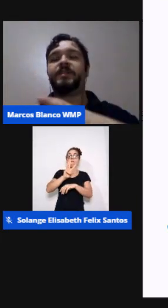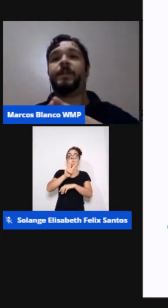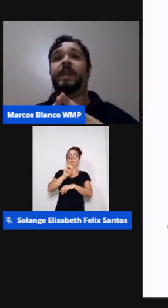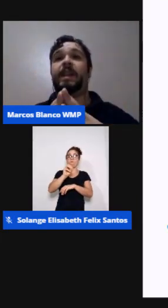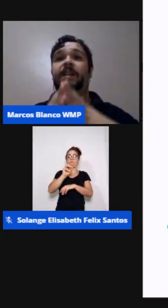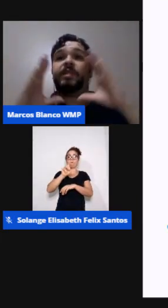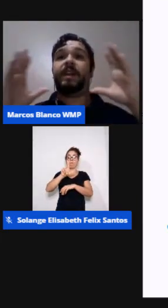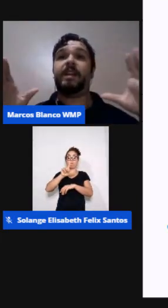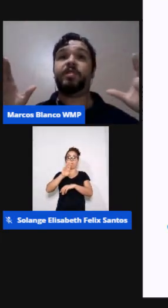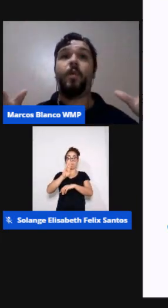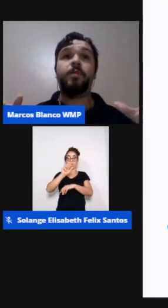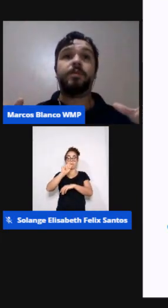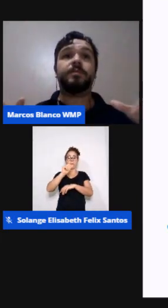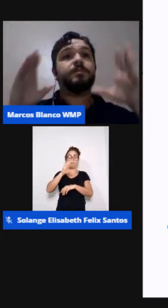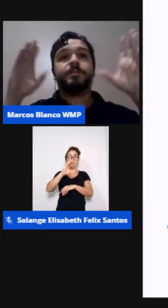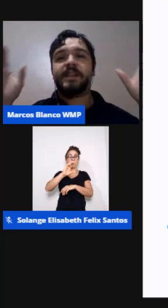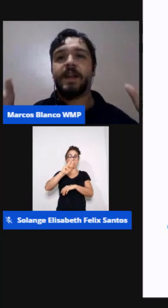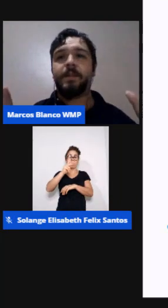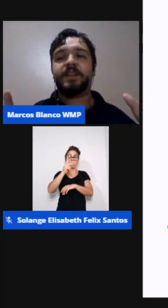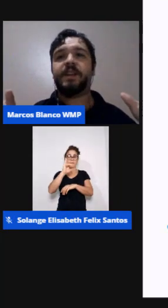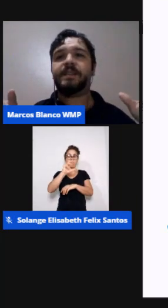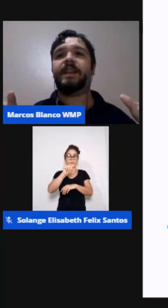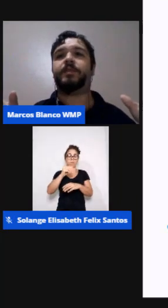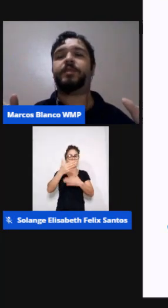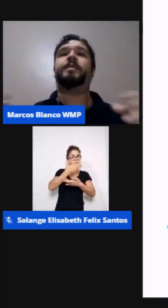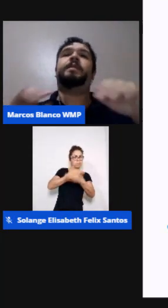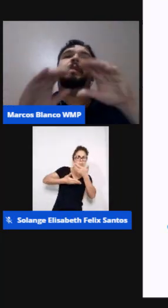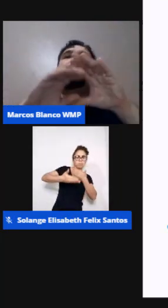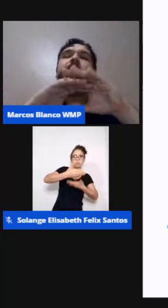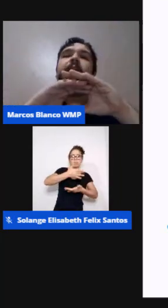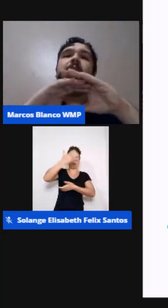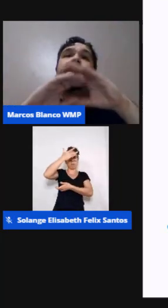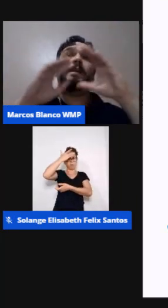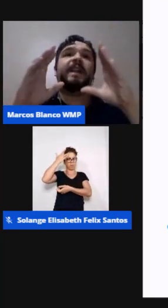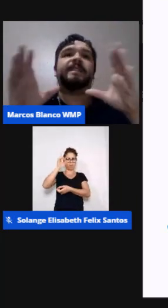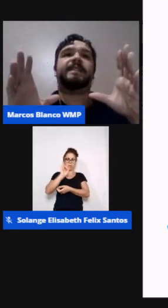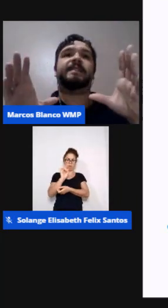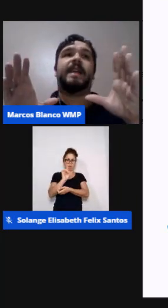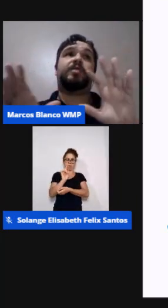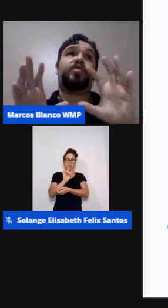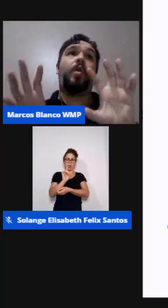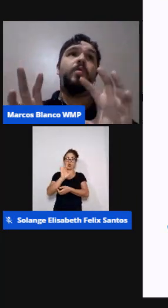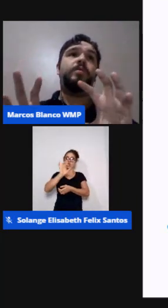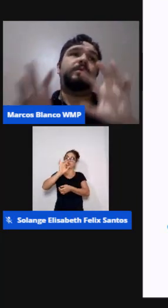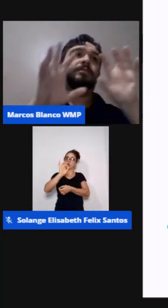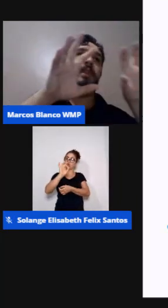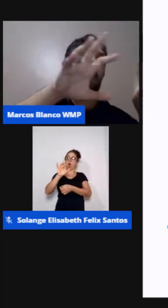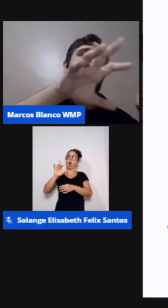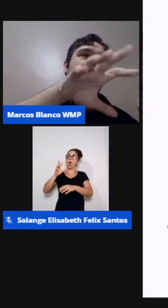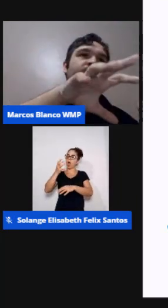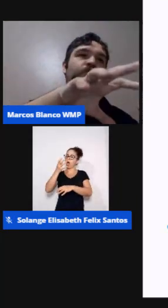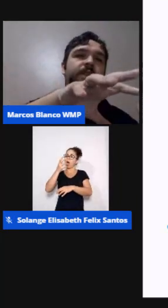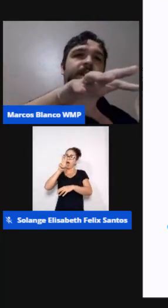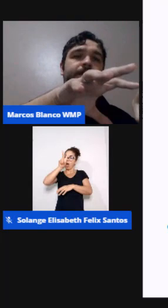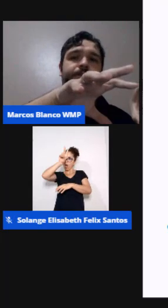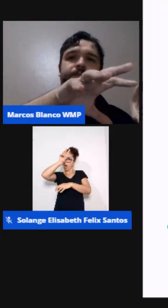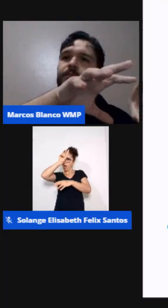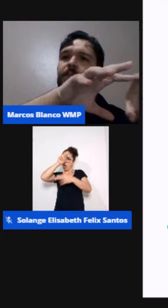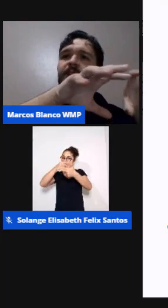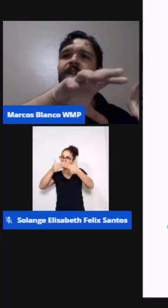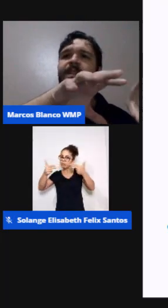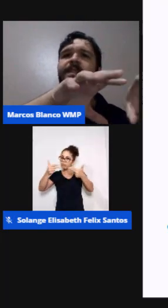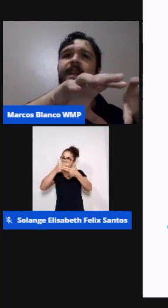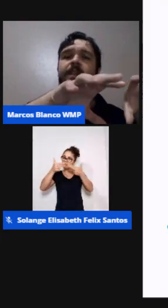nem animais. Ela só interage com, basicamente, insetos. E para esses insetos, ou ela